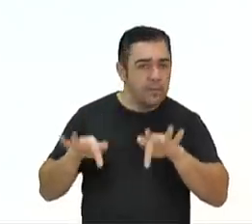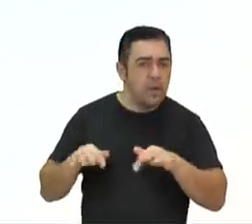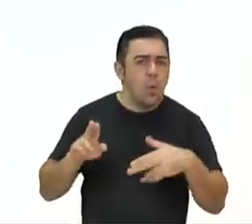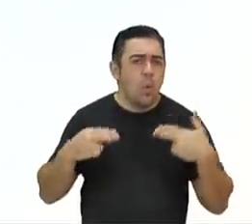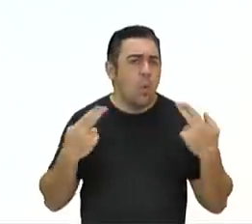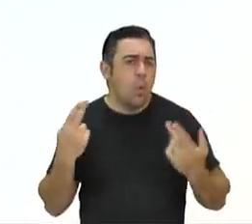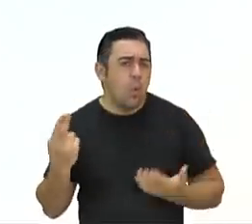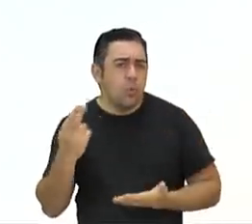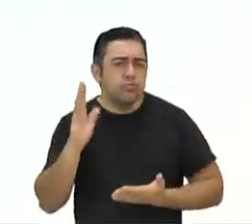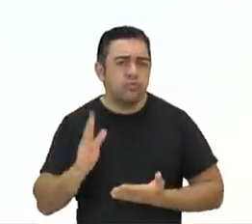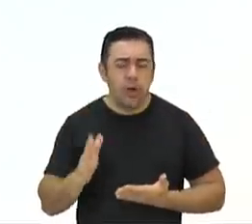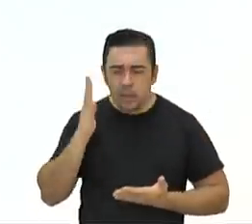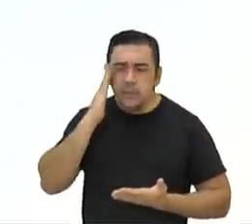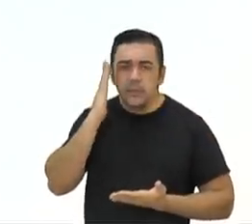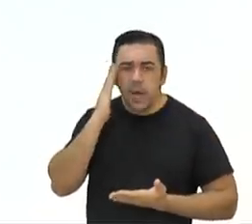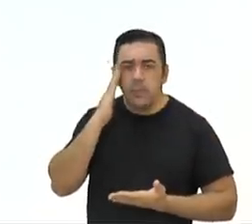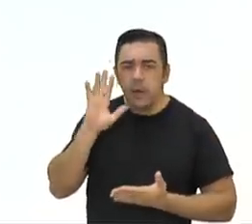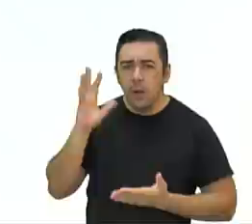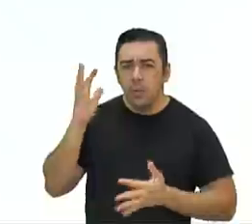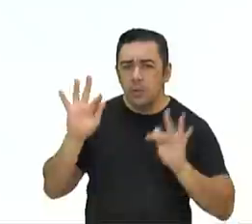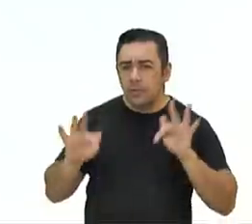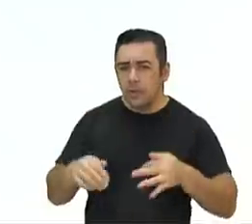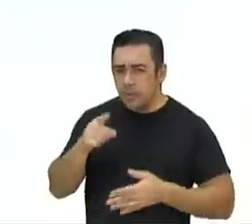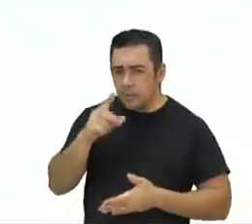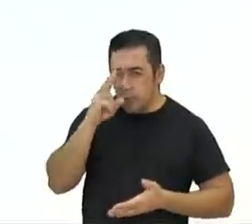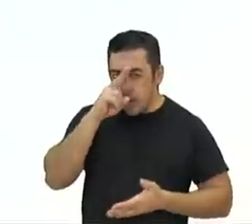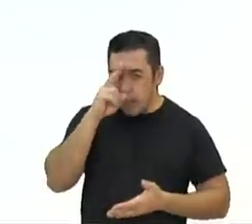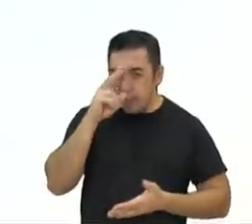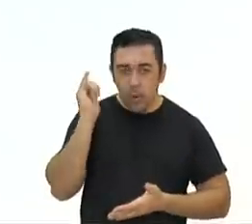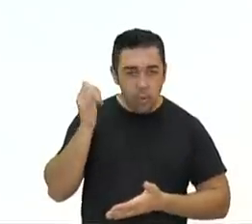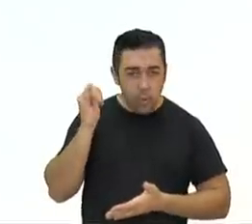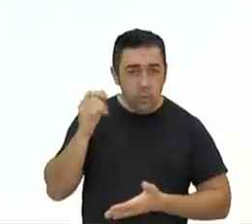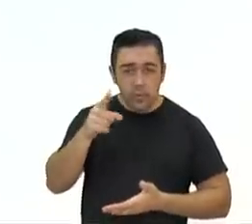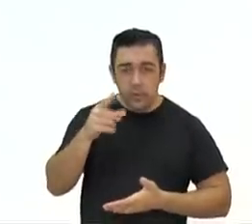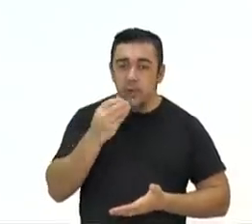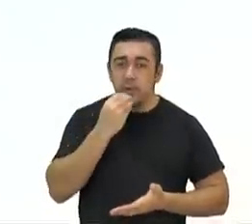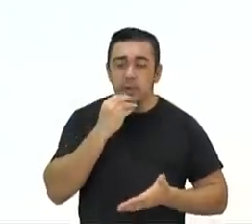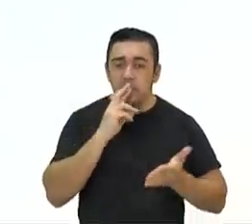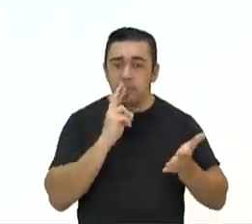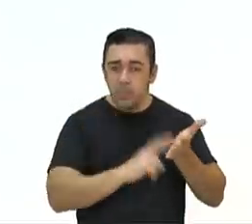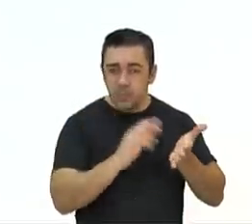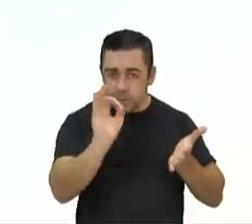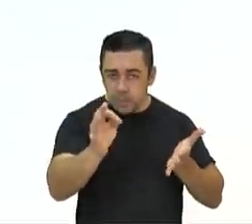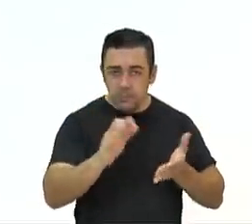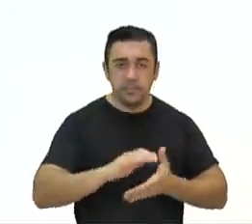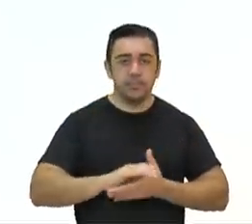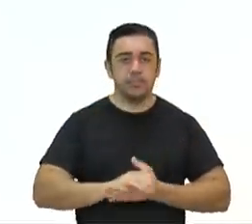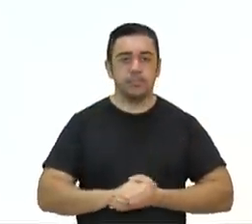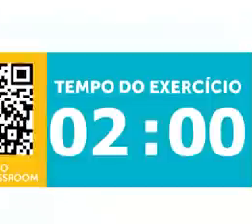era esperado pelo leitor? Vamos ver se vocês se lembram desse conto e tenta marcar uma alternativa.